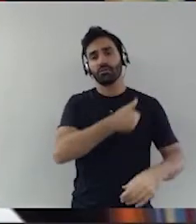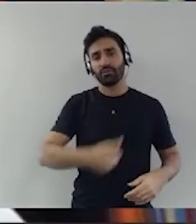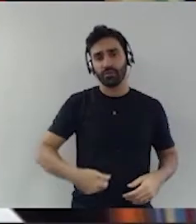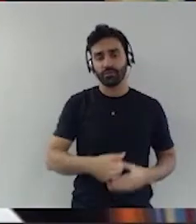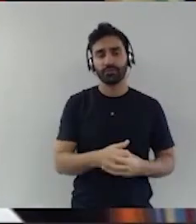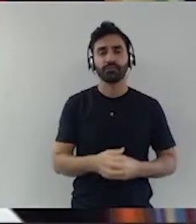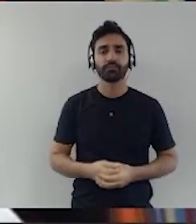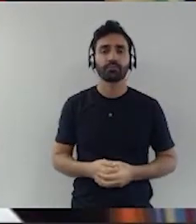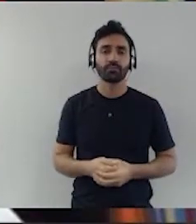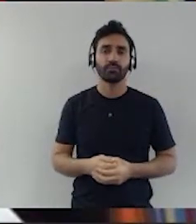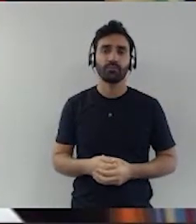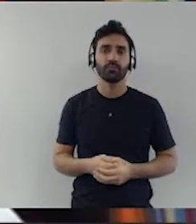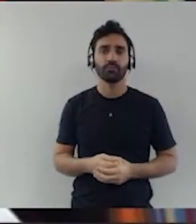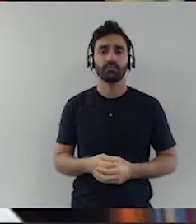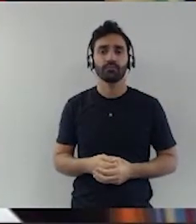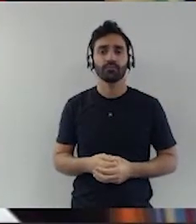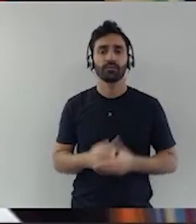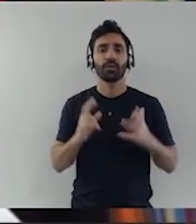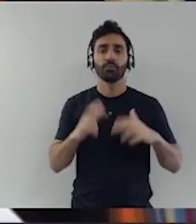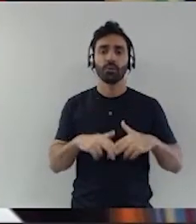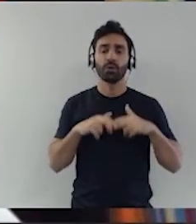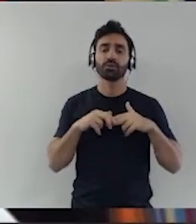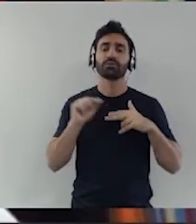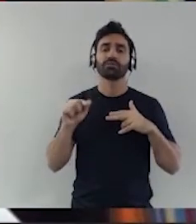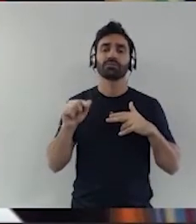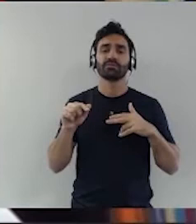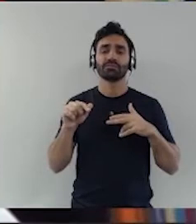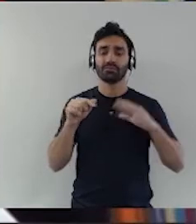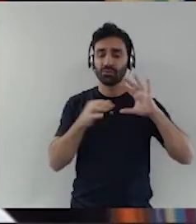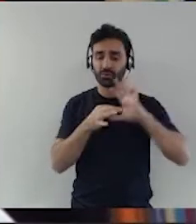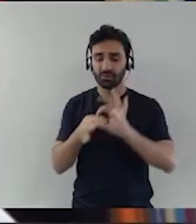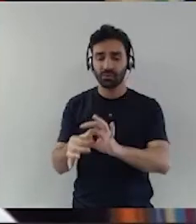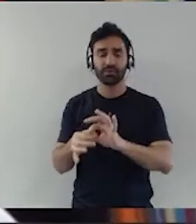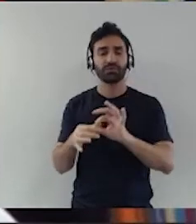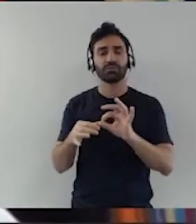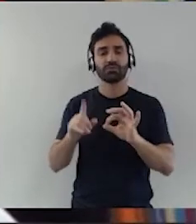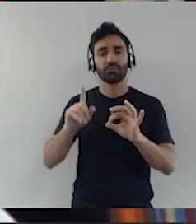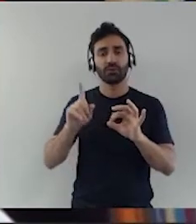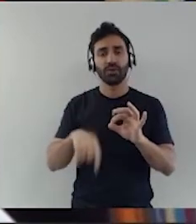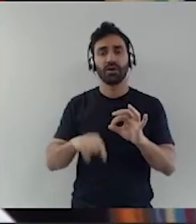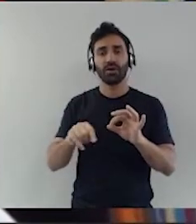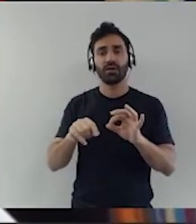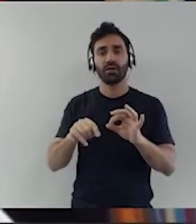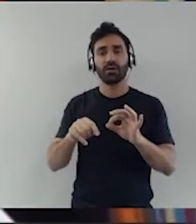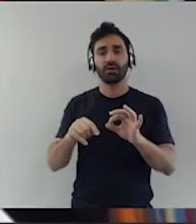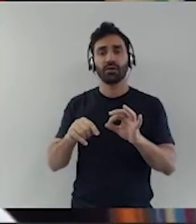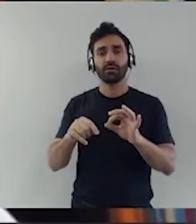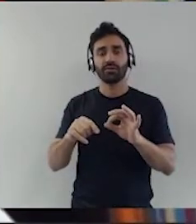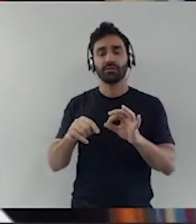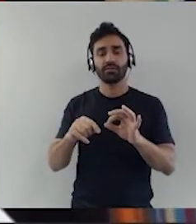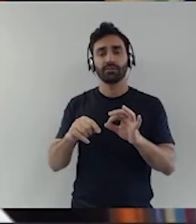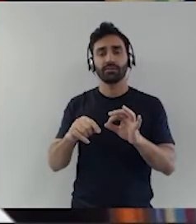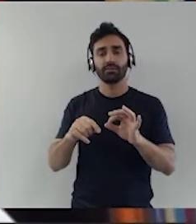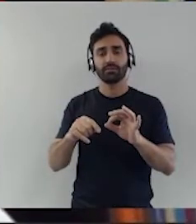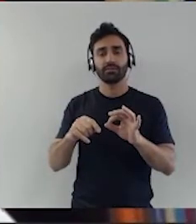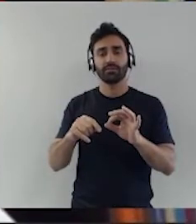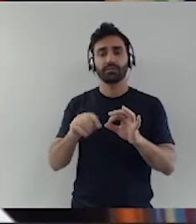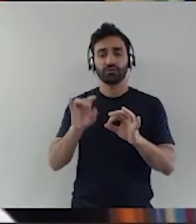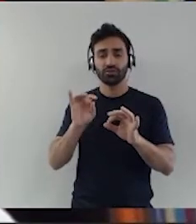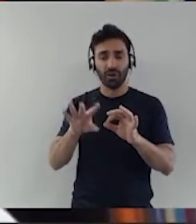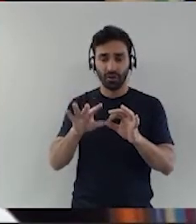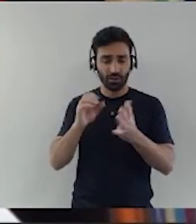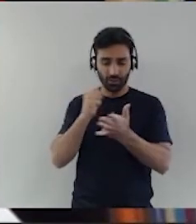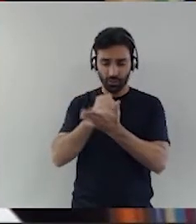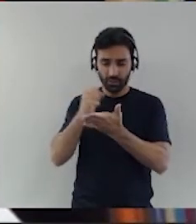Então, essa abordagem extrapola a tradicional finalidade, né, dos contratos administrativos de buscar